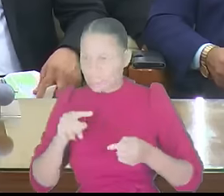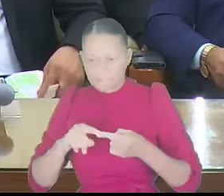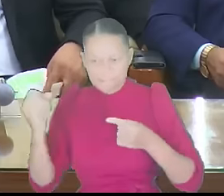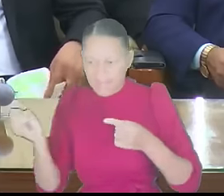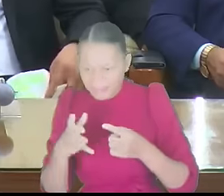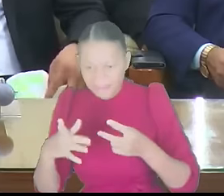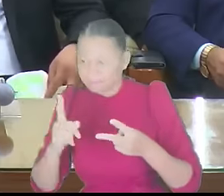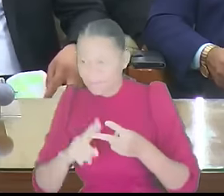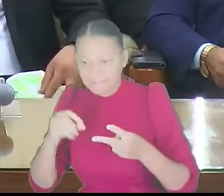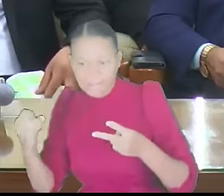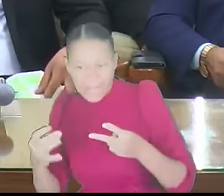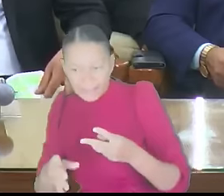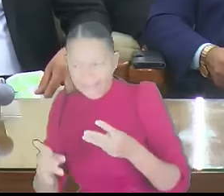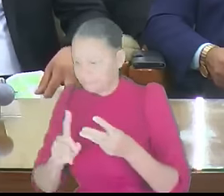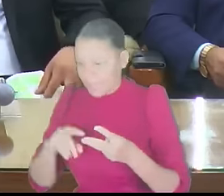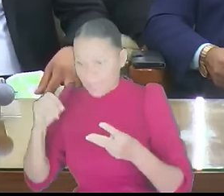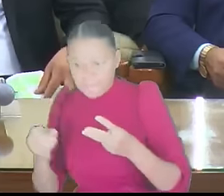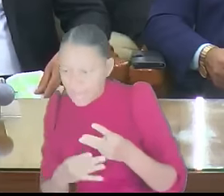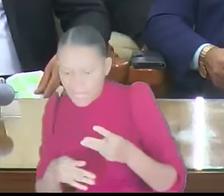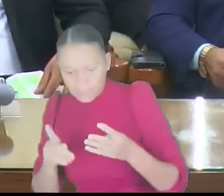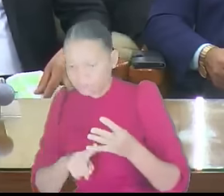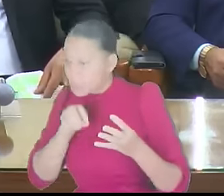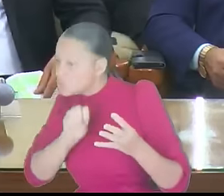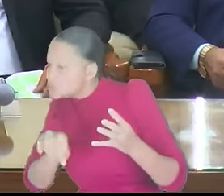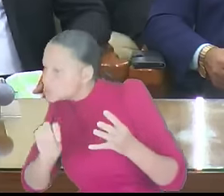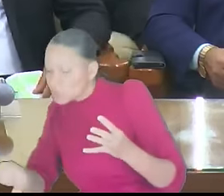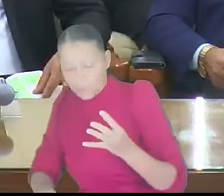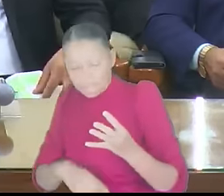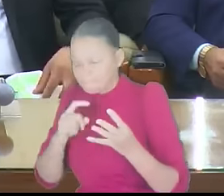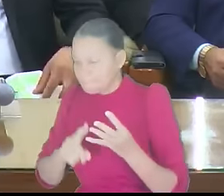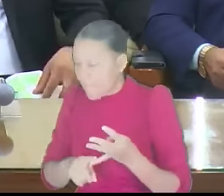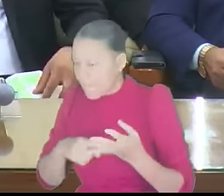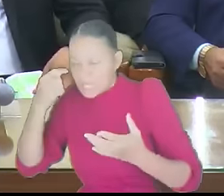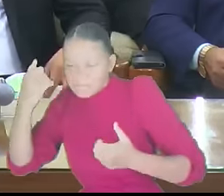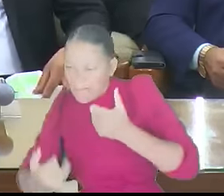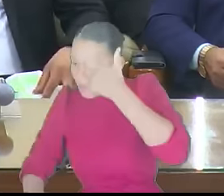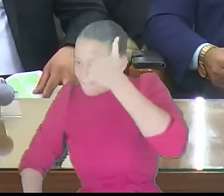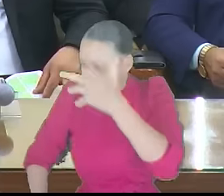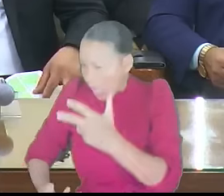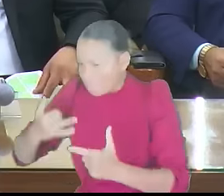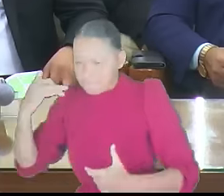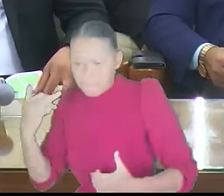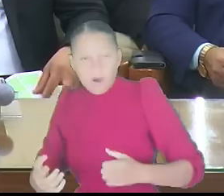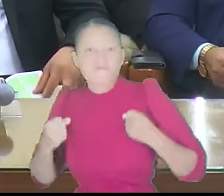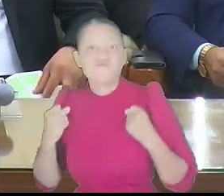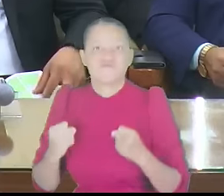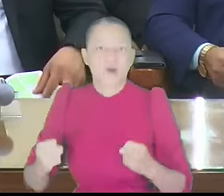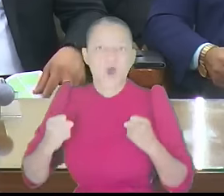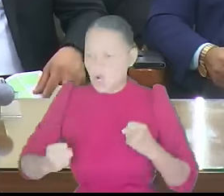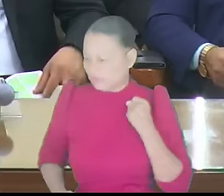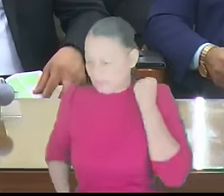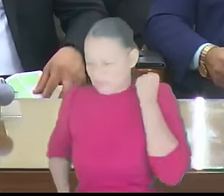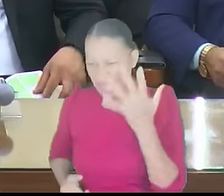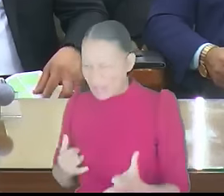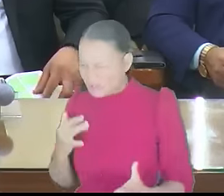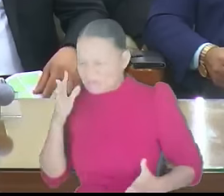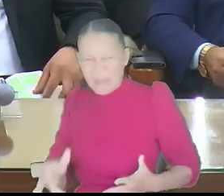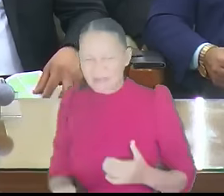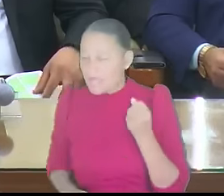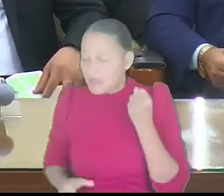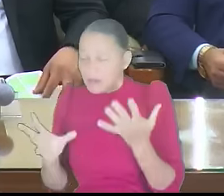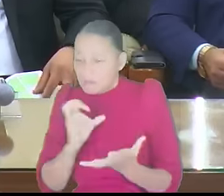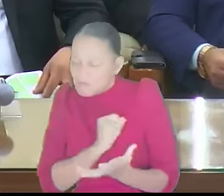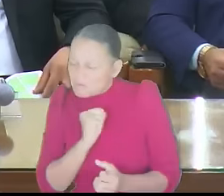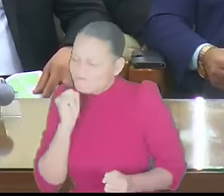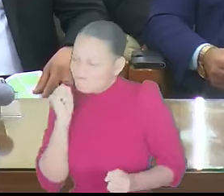esse homem fez aquilo, esse homem ensinou isso, esse homem ensinou aquilo, e falava de Jesus com tanto fervor, falava de Jesus com tanto amor, falava